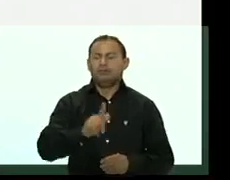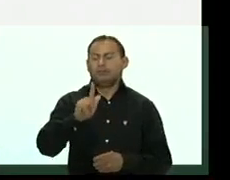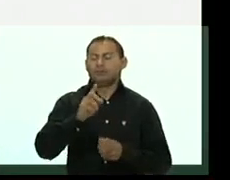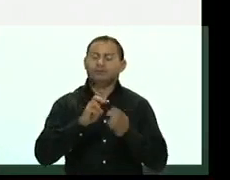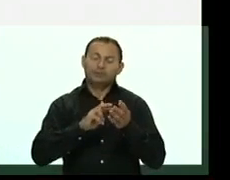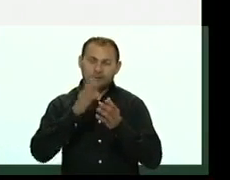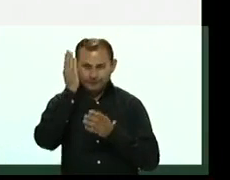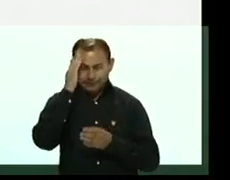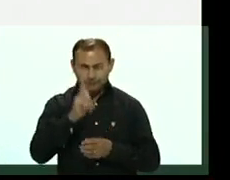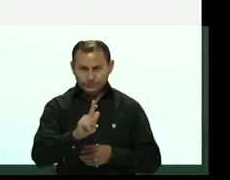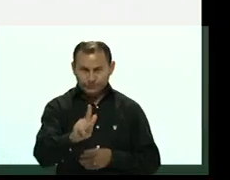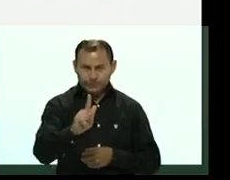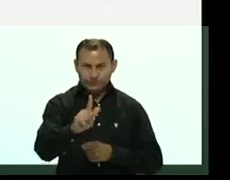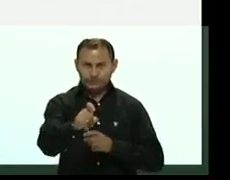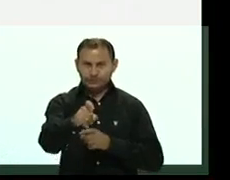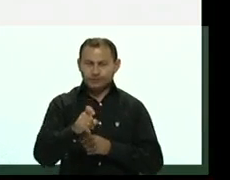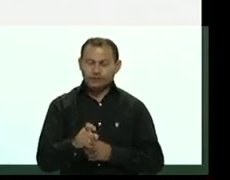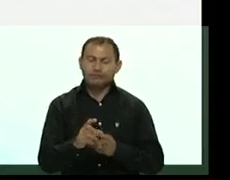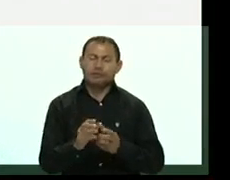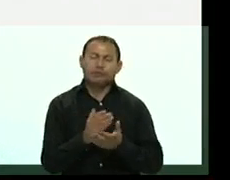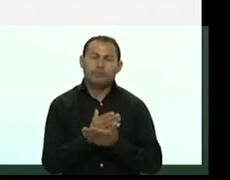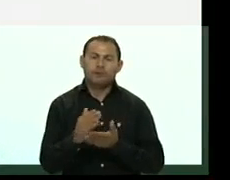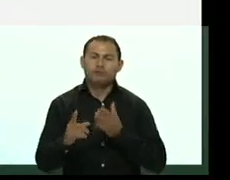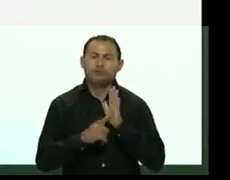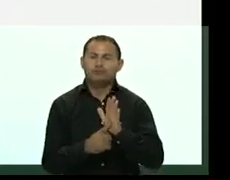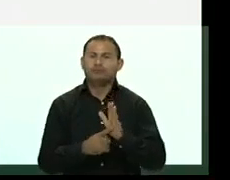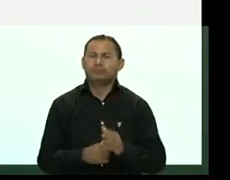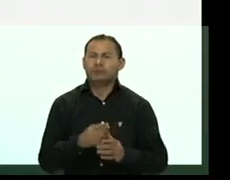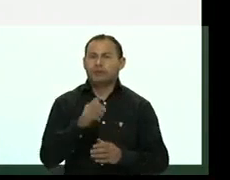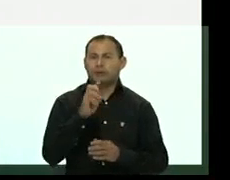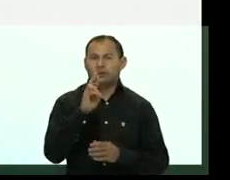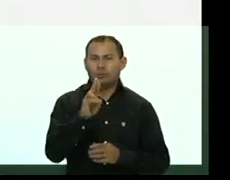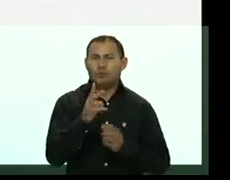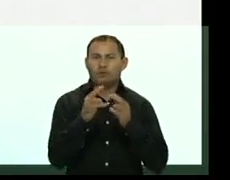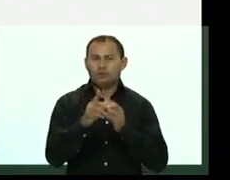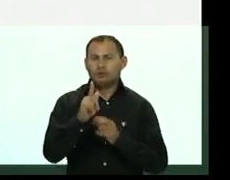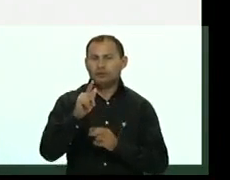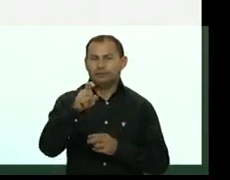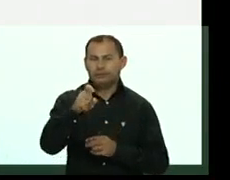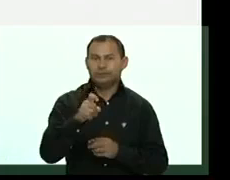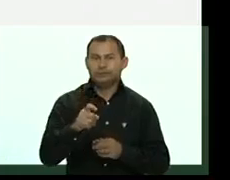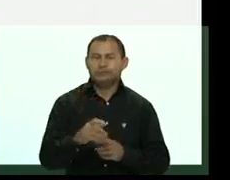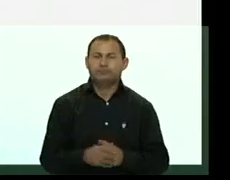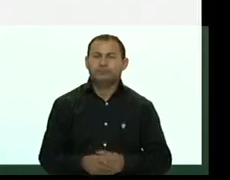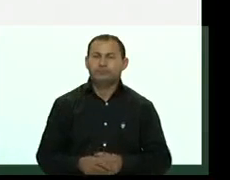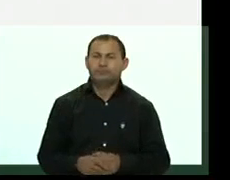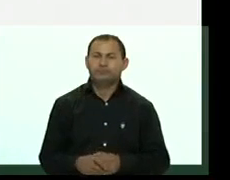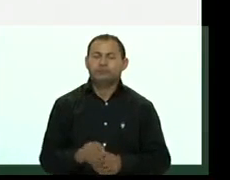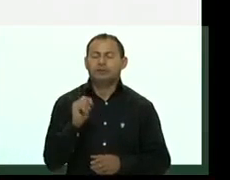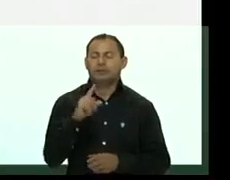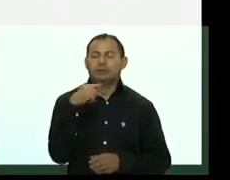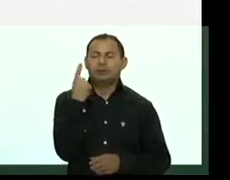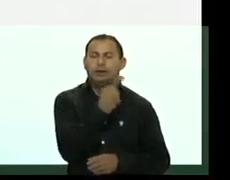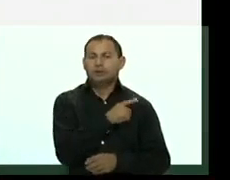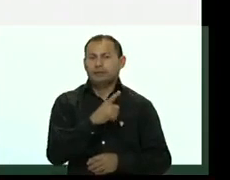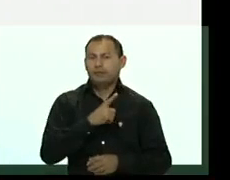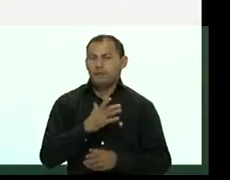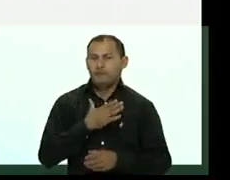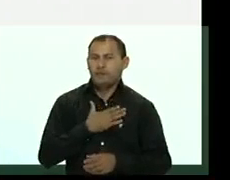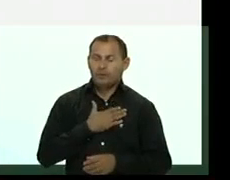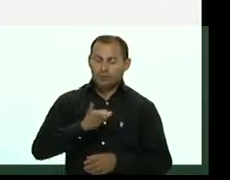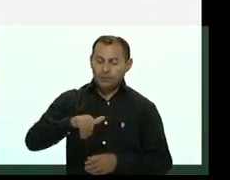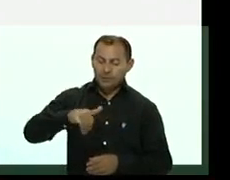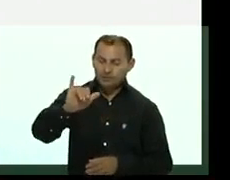x, tá? Que é o que começa a aparecer aqui, ó, o u é igual ao g de x, tá? E o que a gente tem? Que o meu